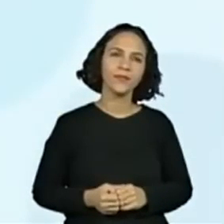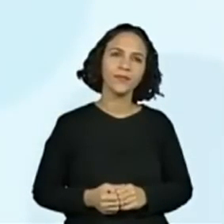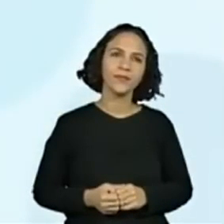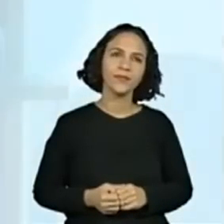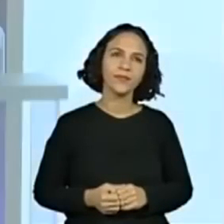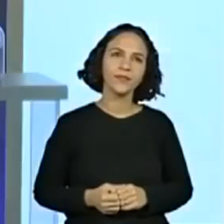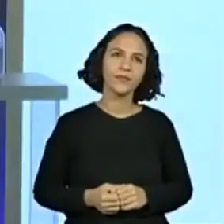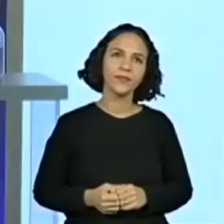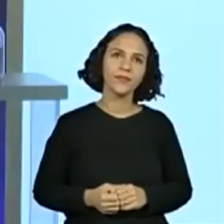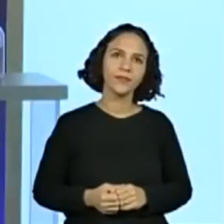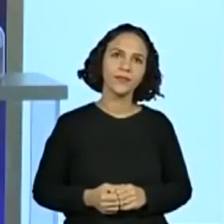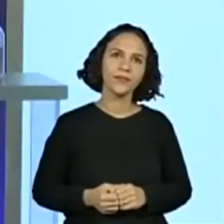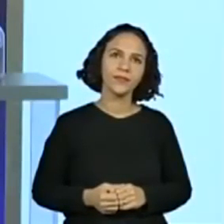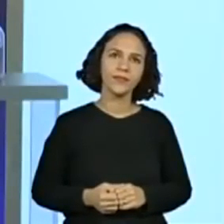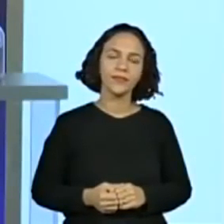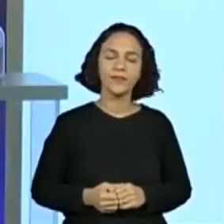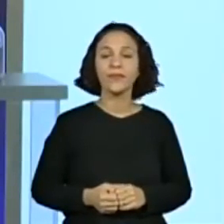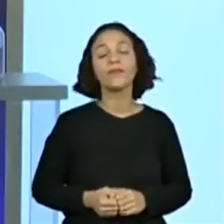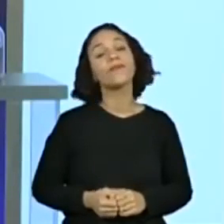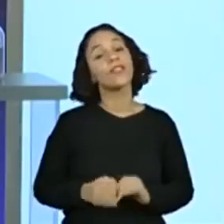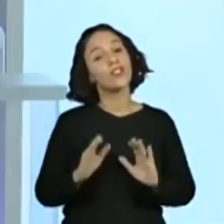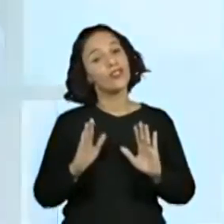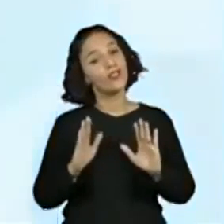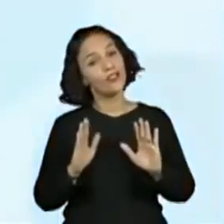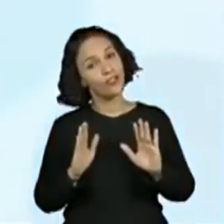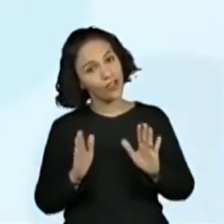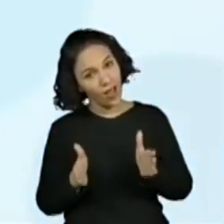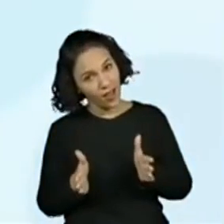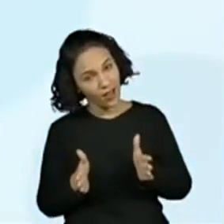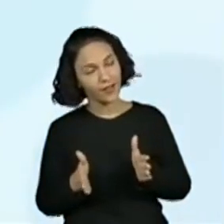Noturno já estava